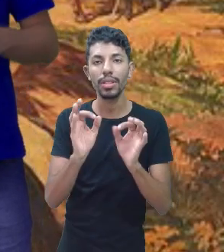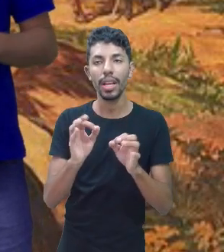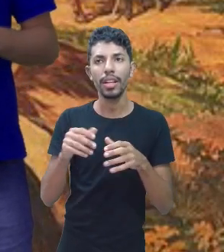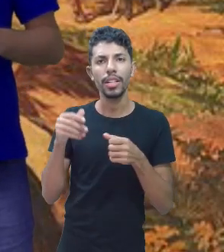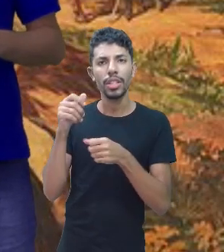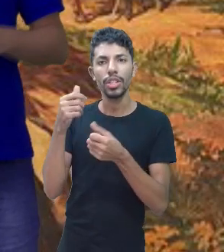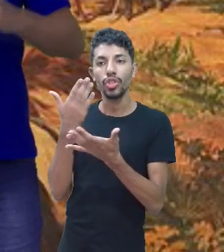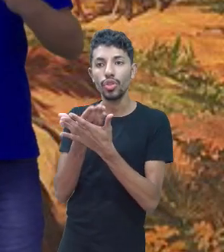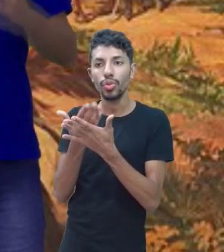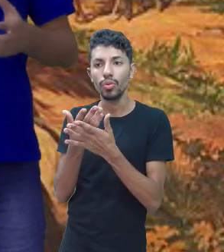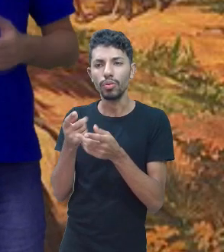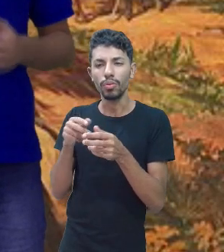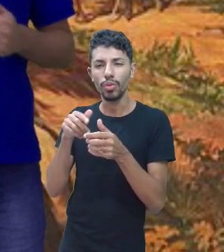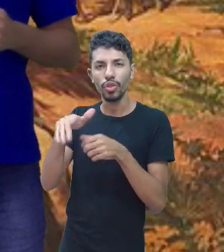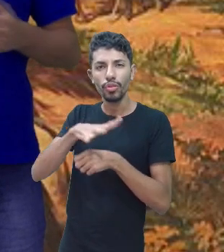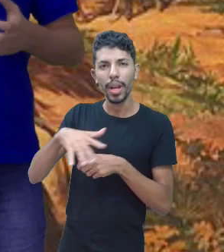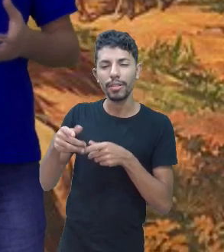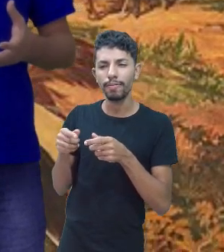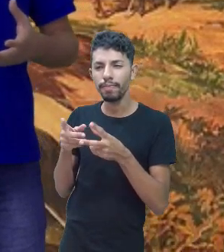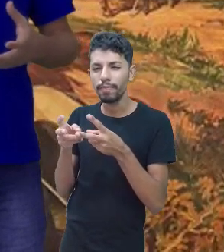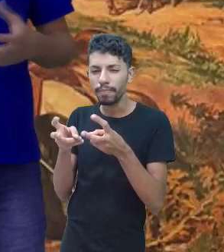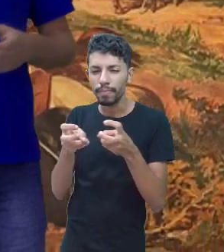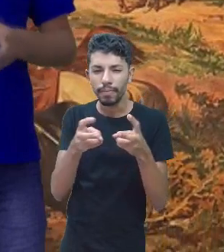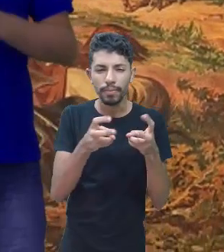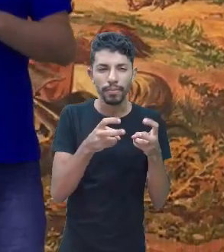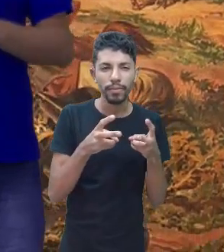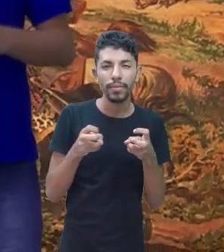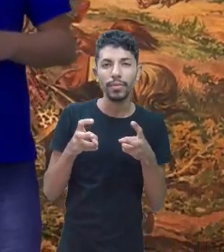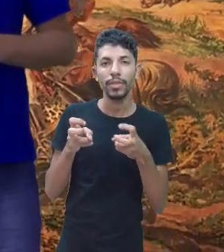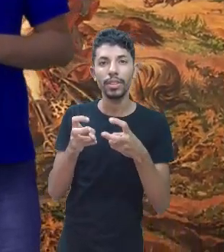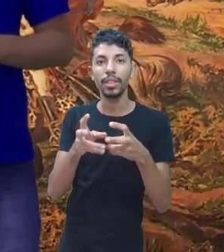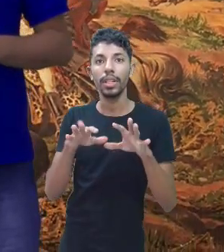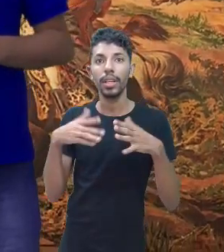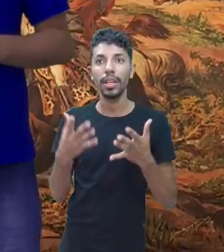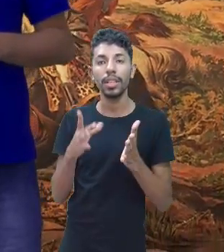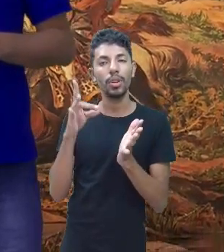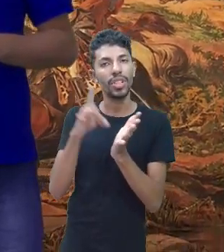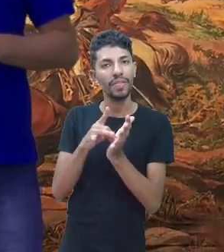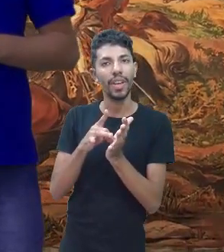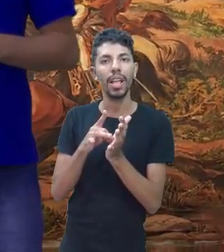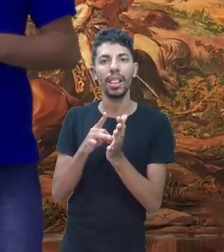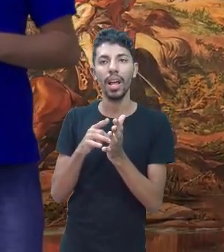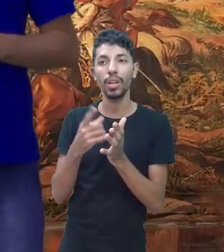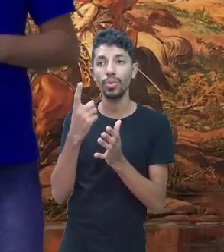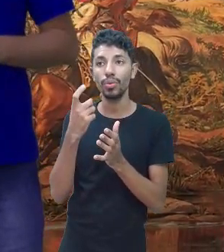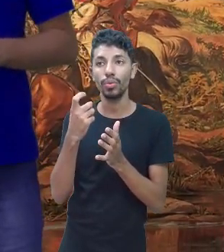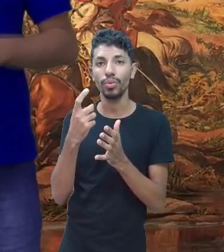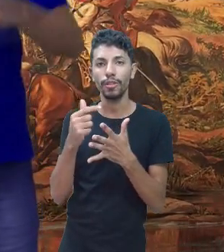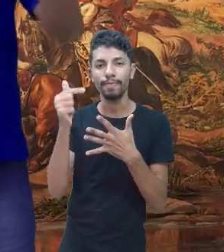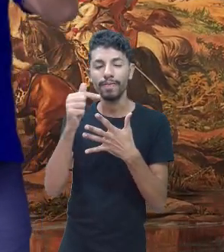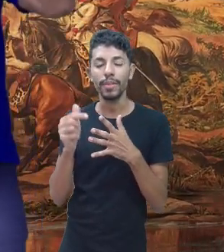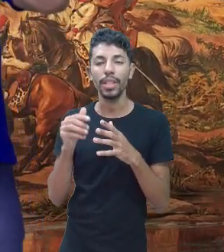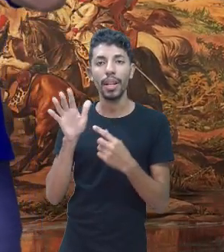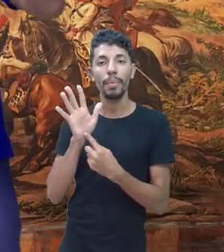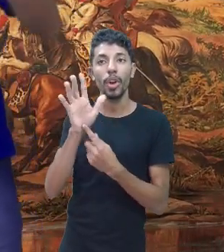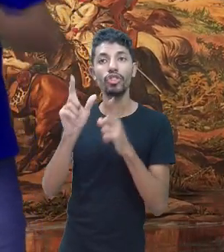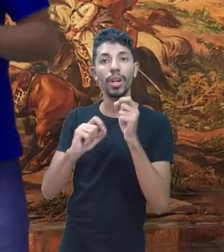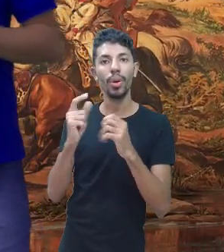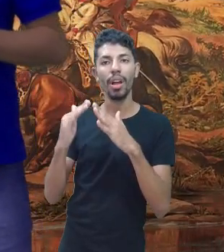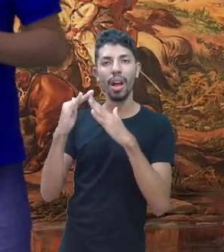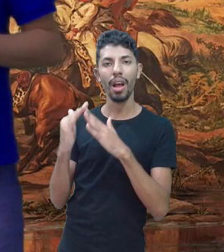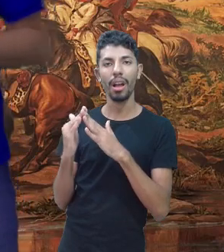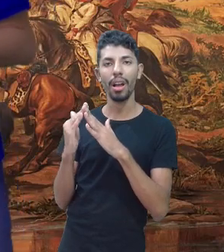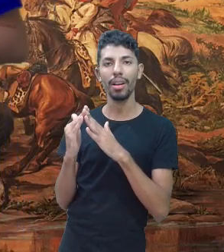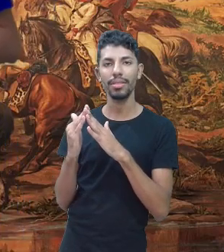espaço, né? Então, o único elemento fidedigno que ele mesmo destaca é justamente essa casinha que está lá ao fundo. Né? Nesse caso, está aqui, logo